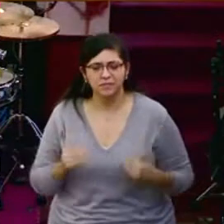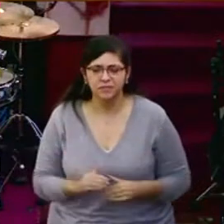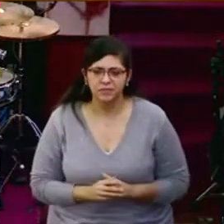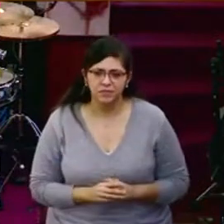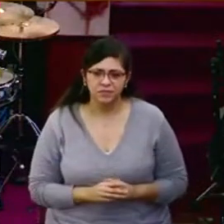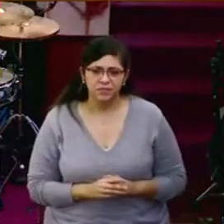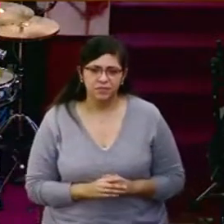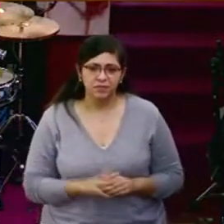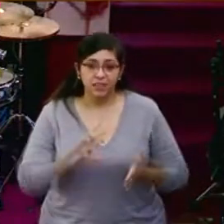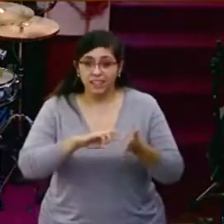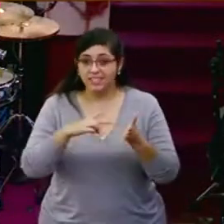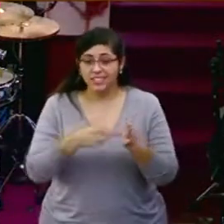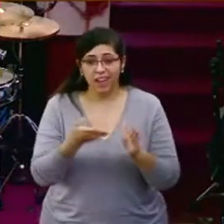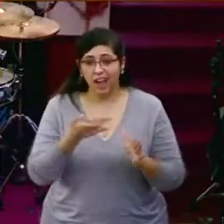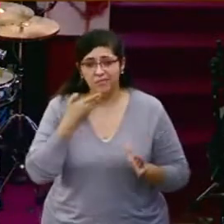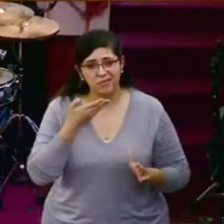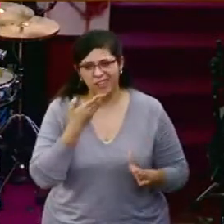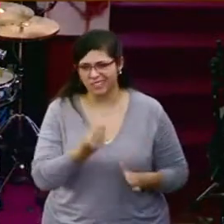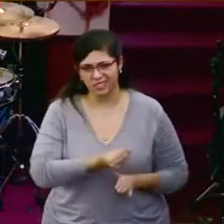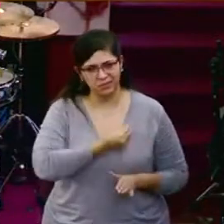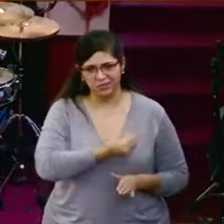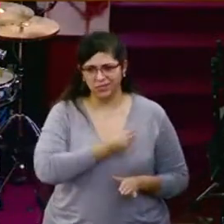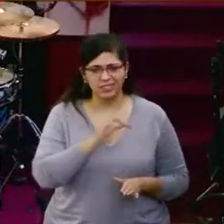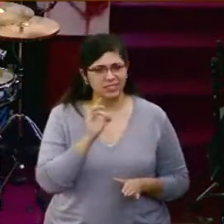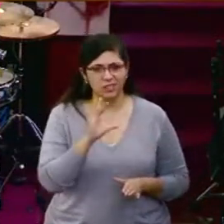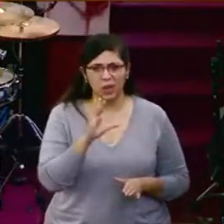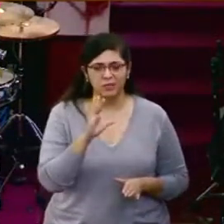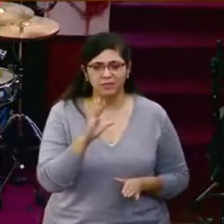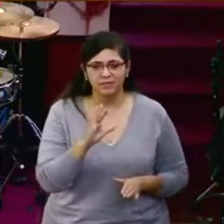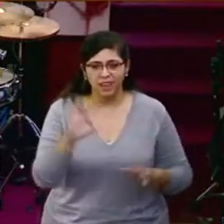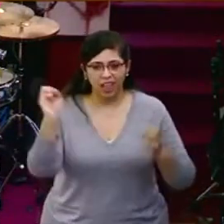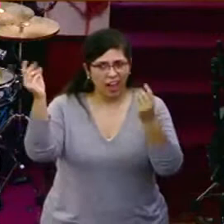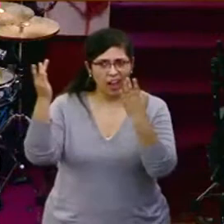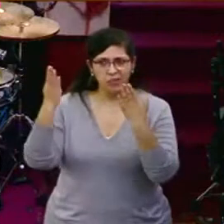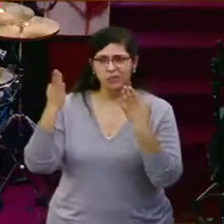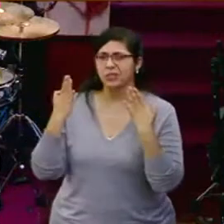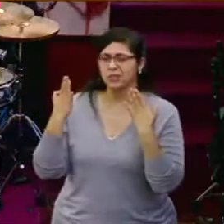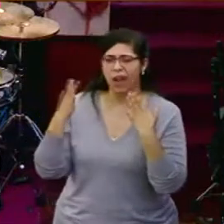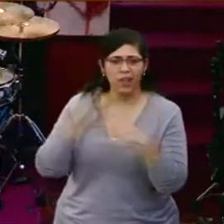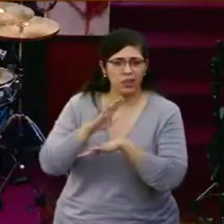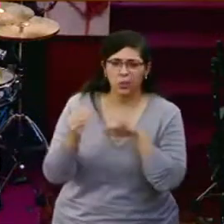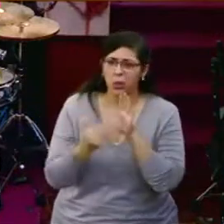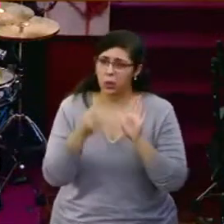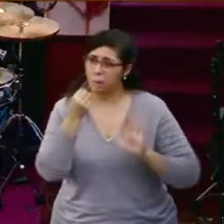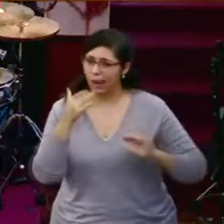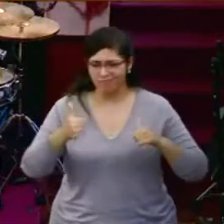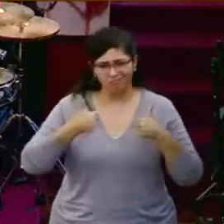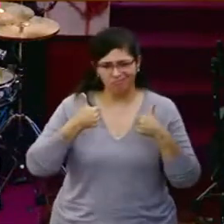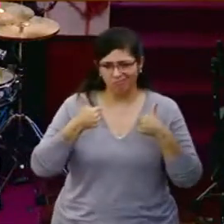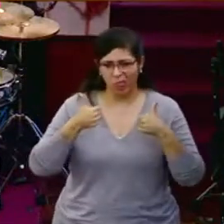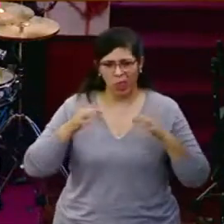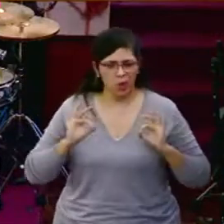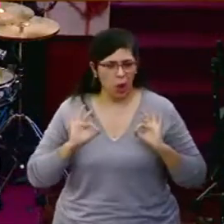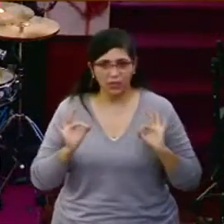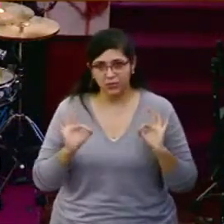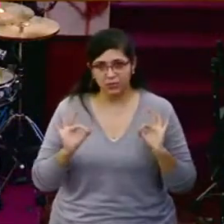significava vida fácil porque vocês são tão abençoados que vai tudo bem com vocês tenham